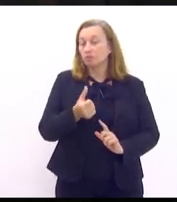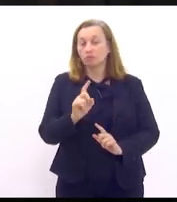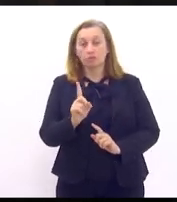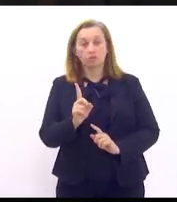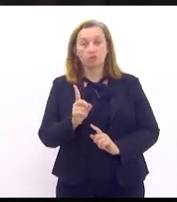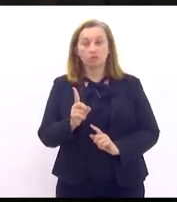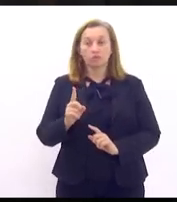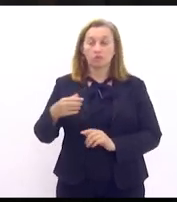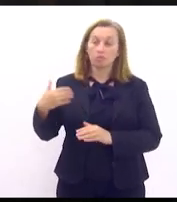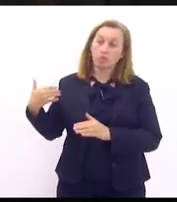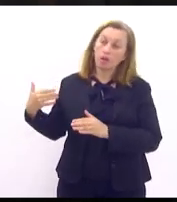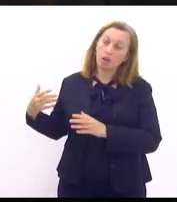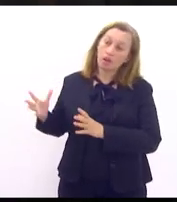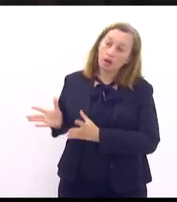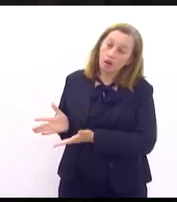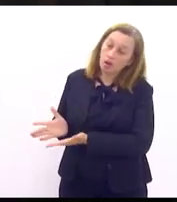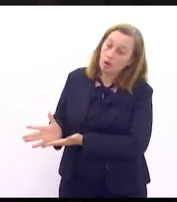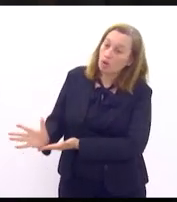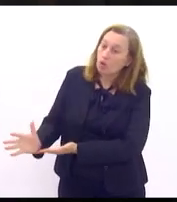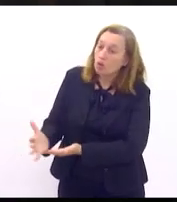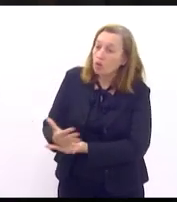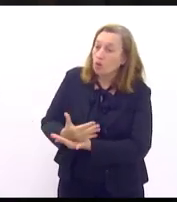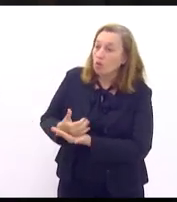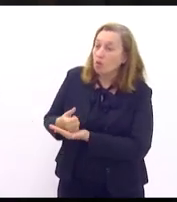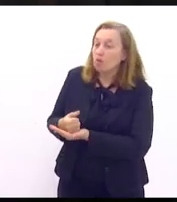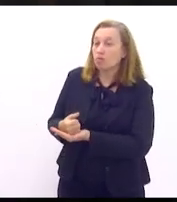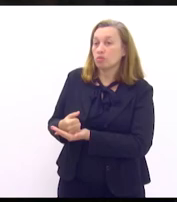foram acumulando e que foram beneficiando